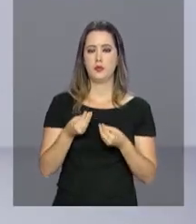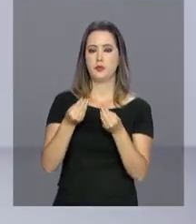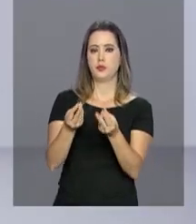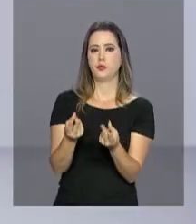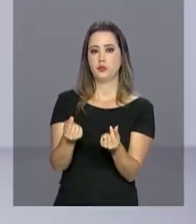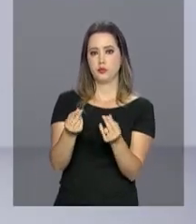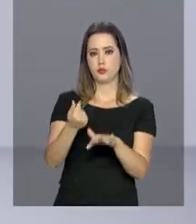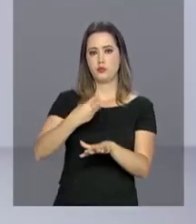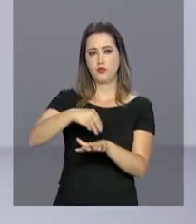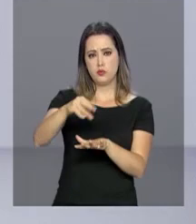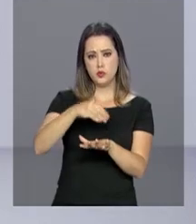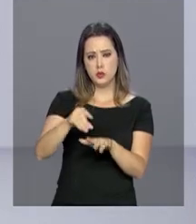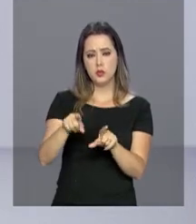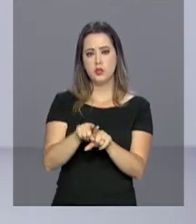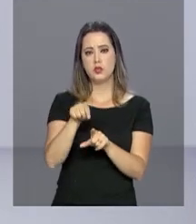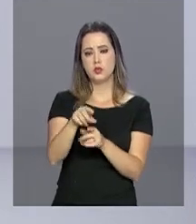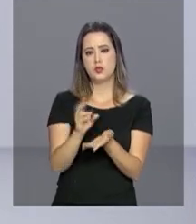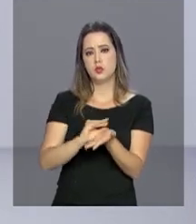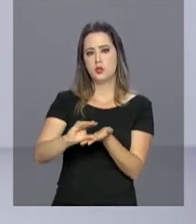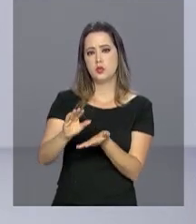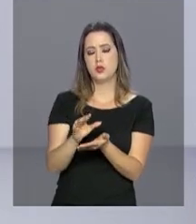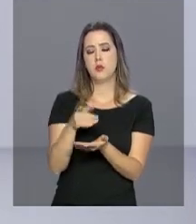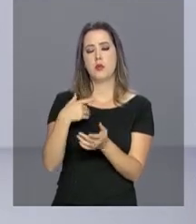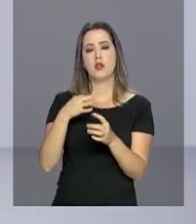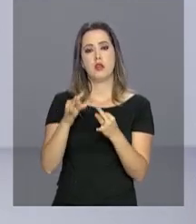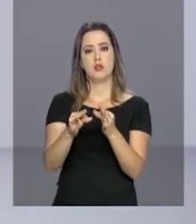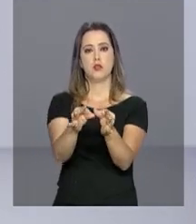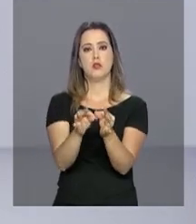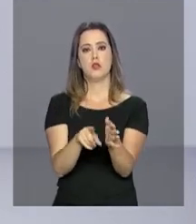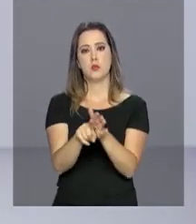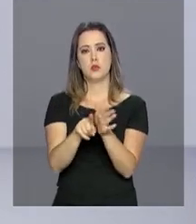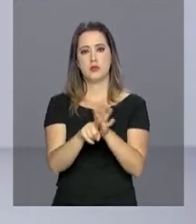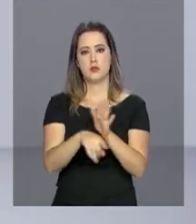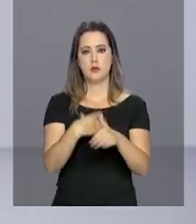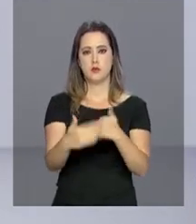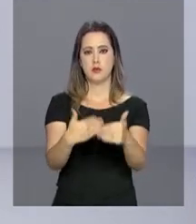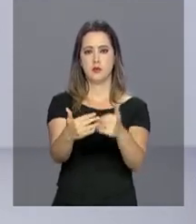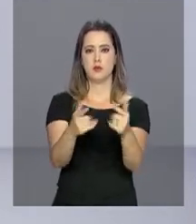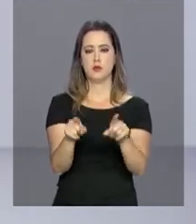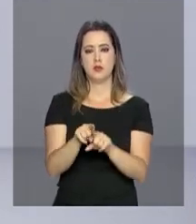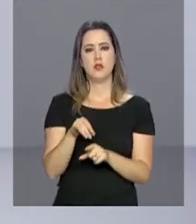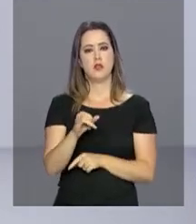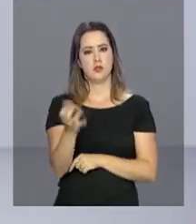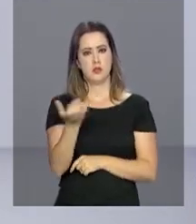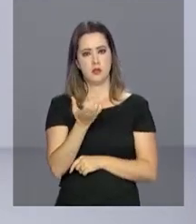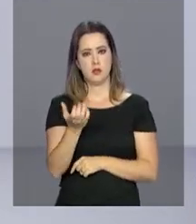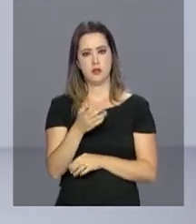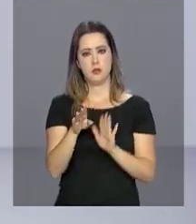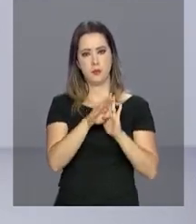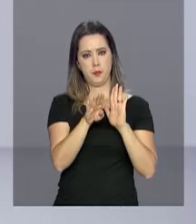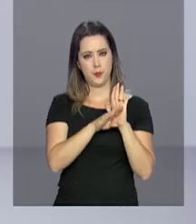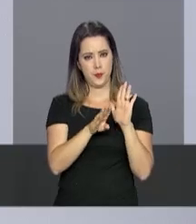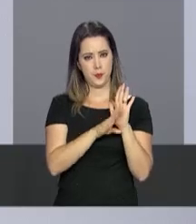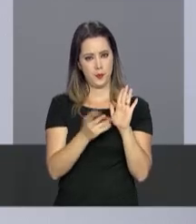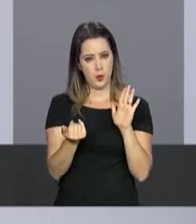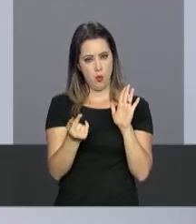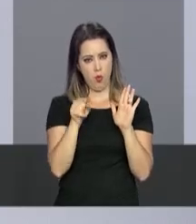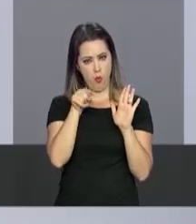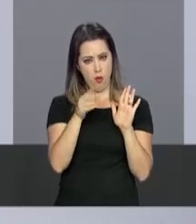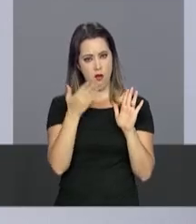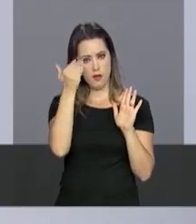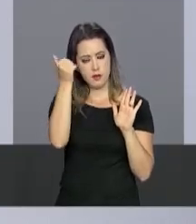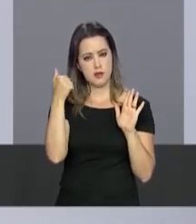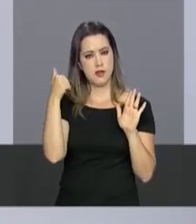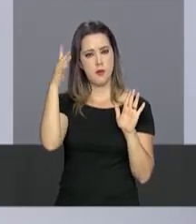incentivos fiscais para as empresas de tecnologia e investir em pesquisa e desenvolvimento se você se interessou pelo projeto racca troque